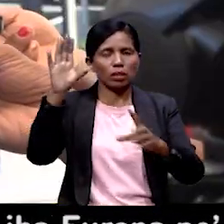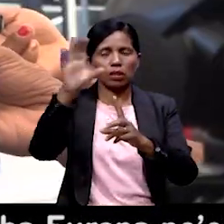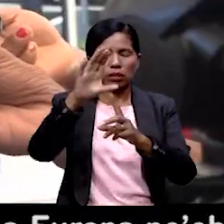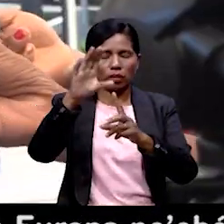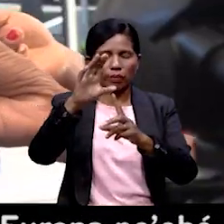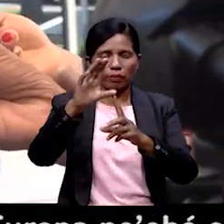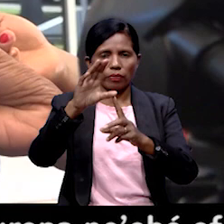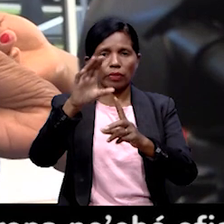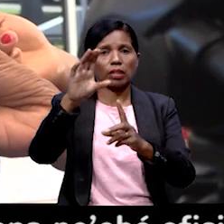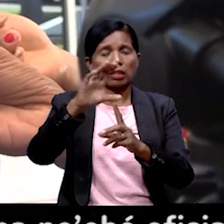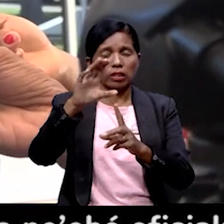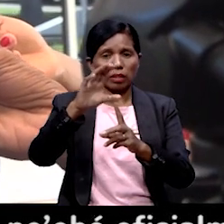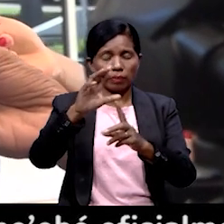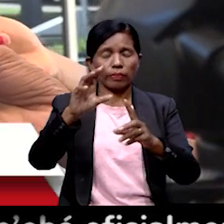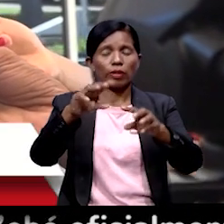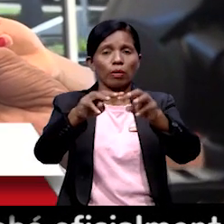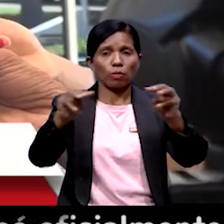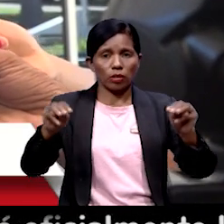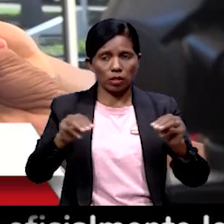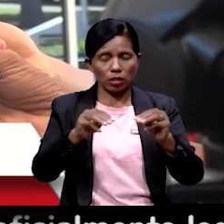sira seksaun no squadra sira nebe